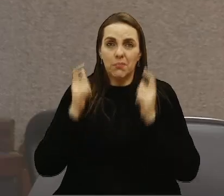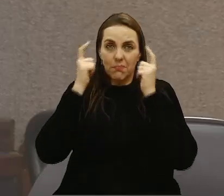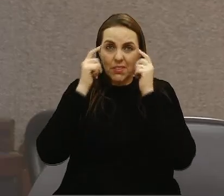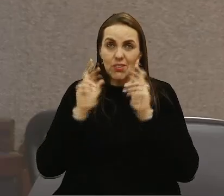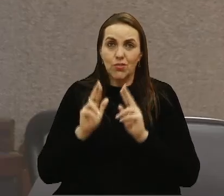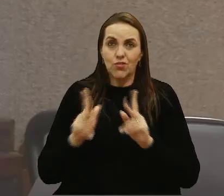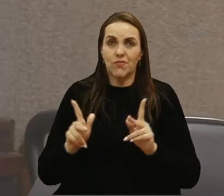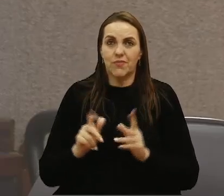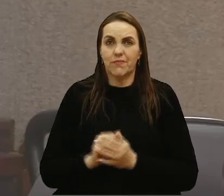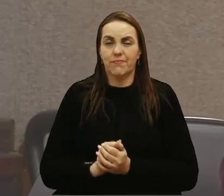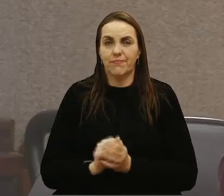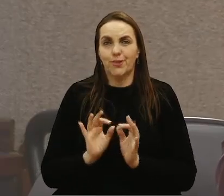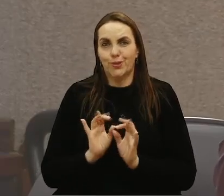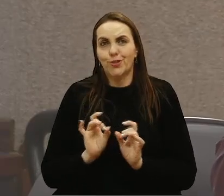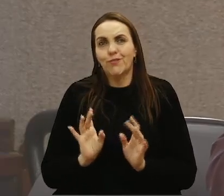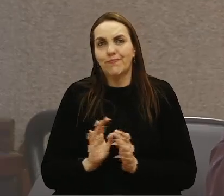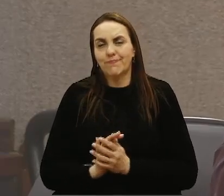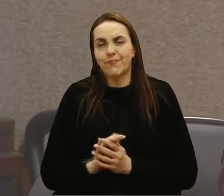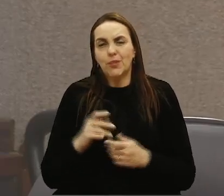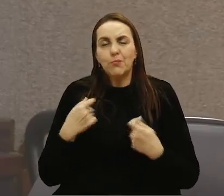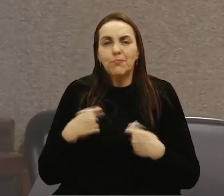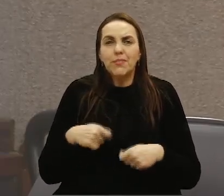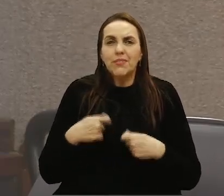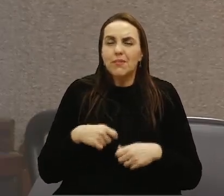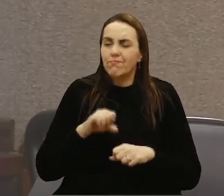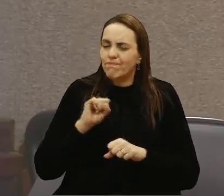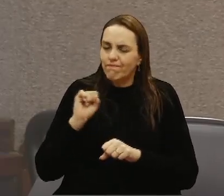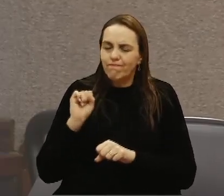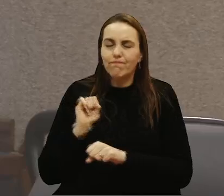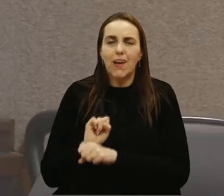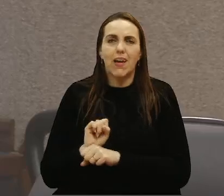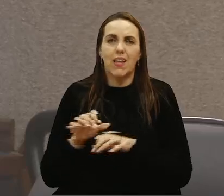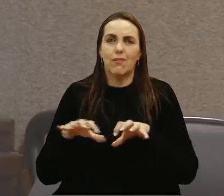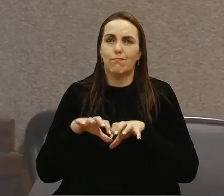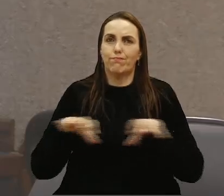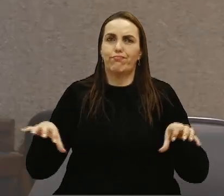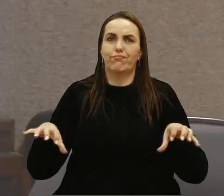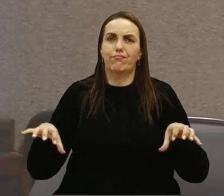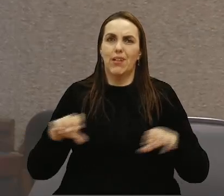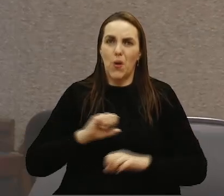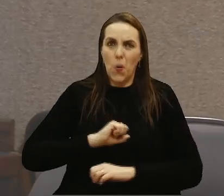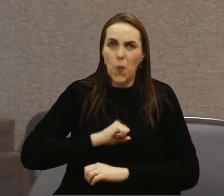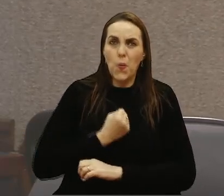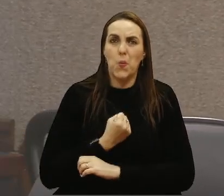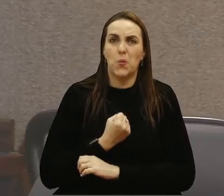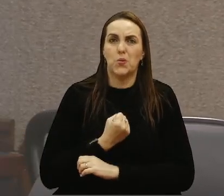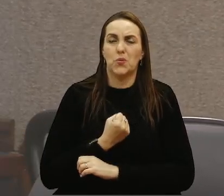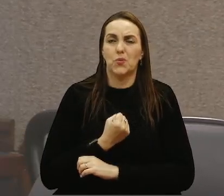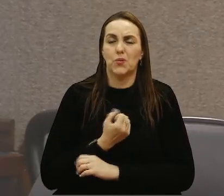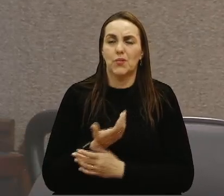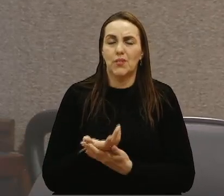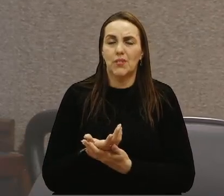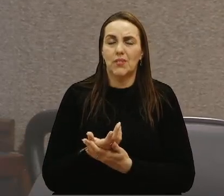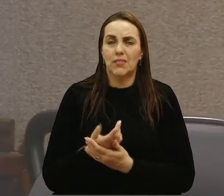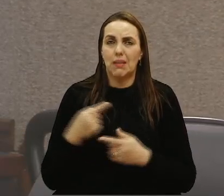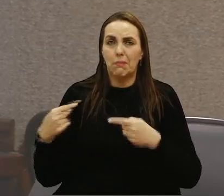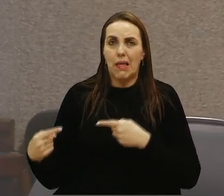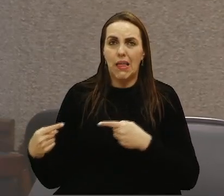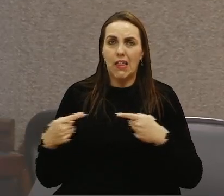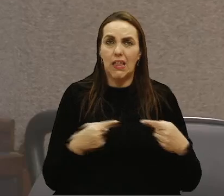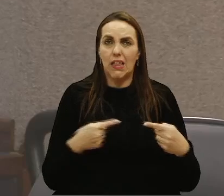diferente. Então, nós precisamos parar com essa segregação, com esse ódio, com essa